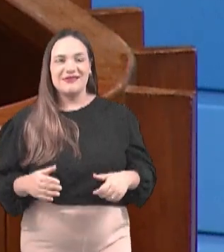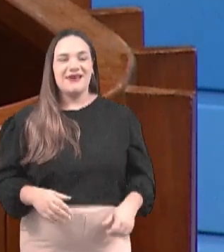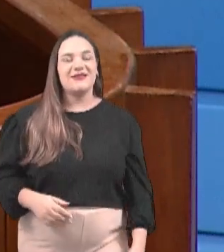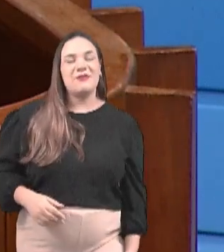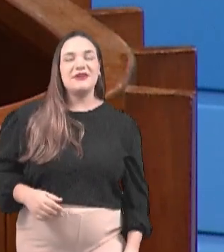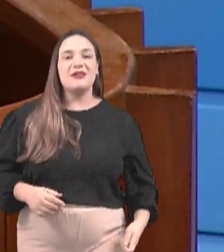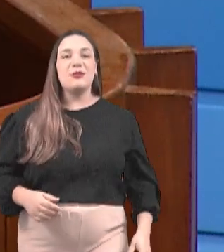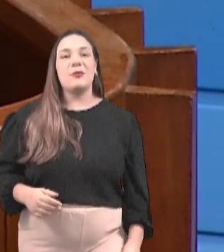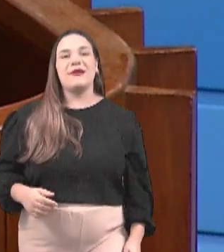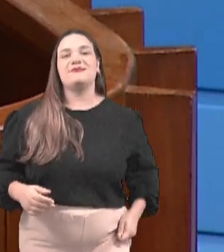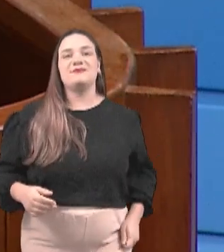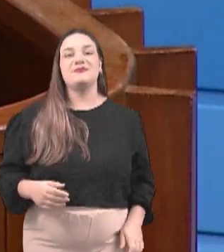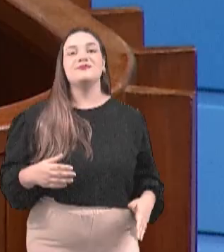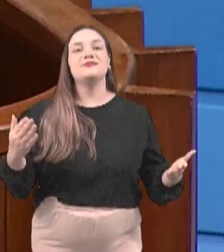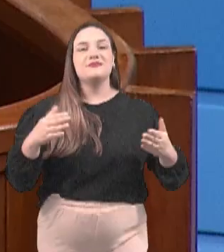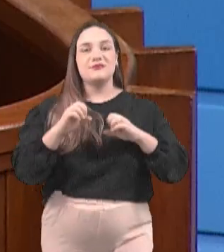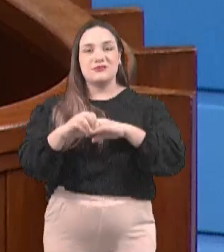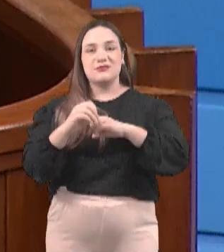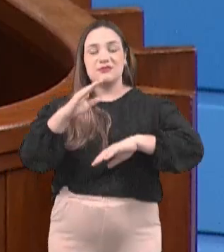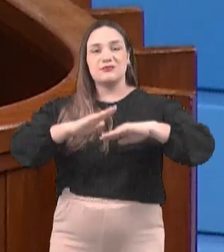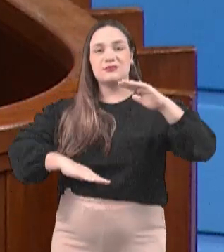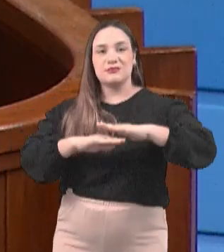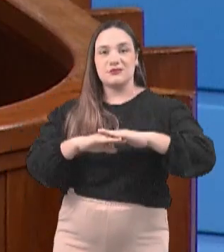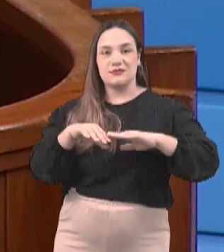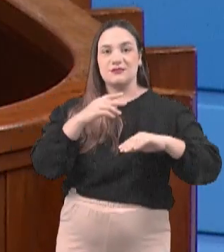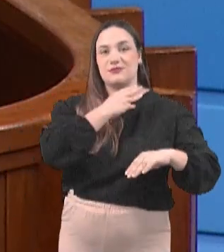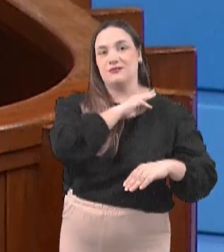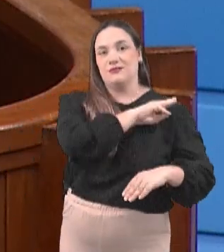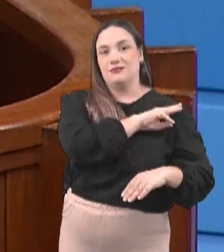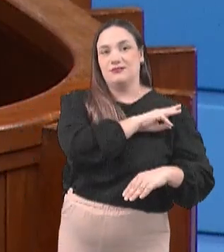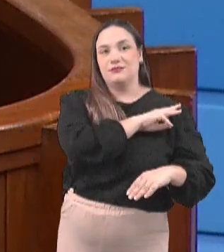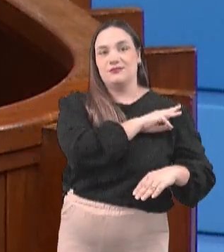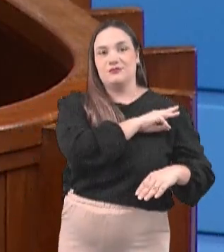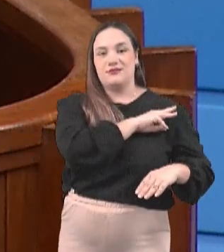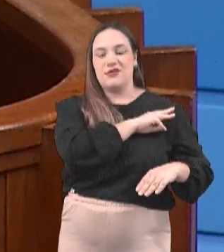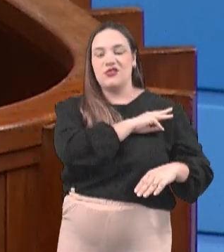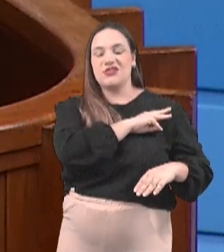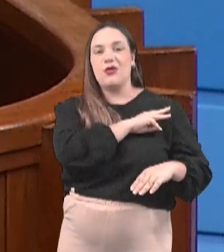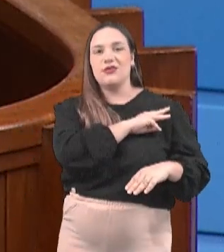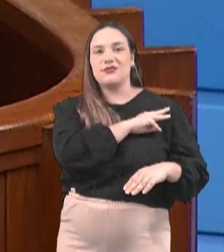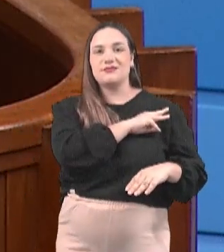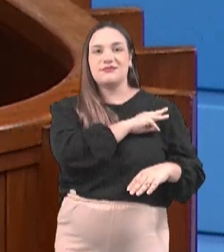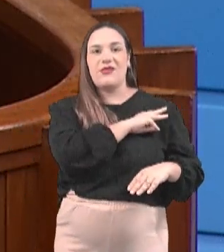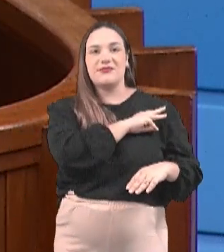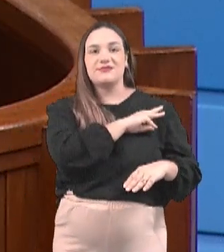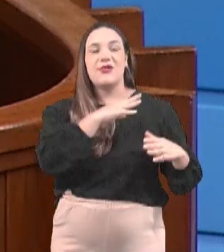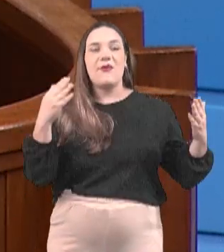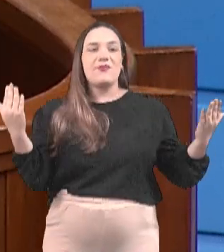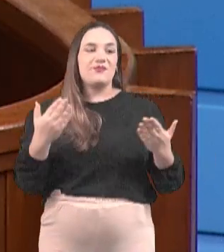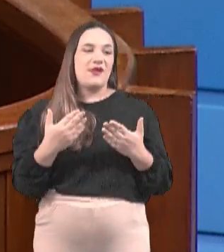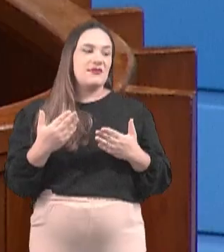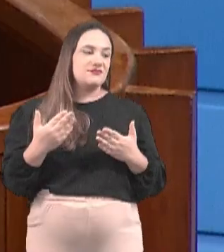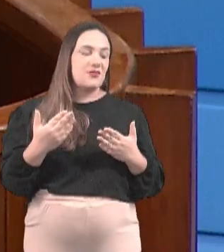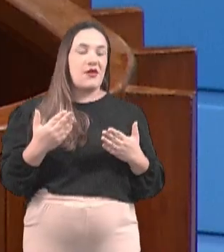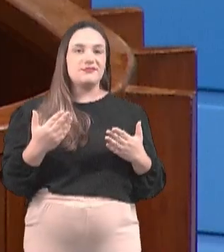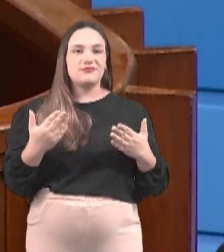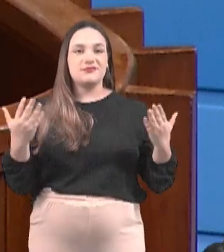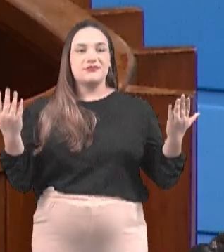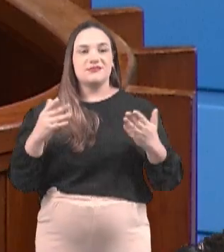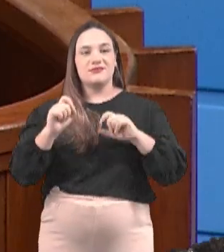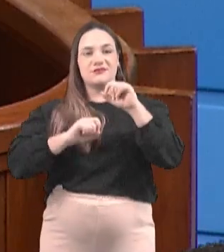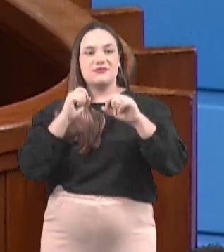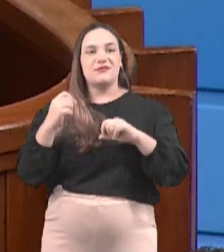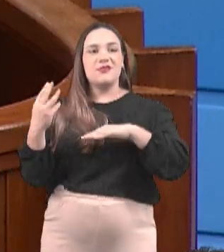a educação profissionalizante do ensino médio da rede do Estado. Ela está sendo oferecida por meio